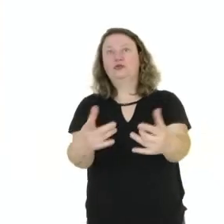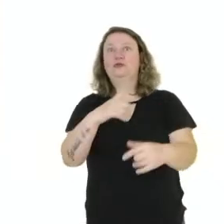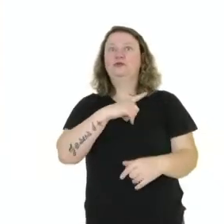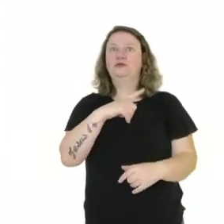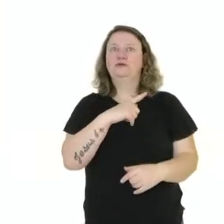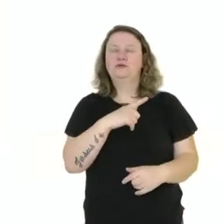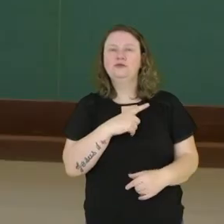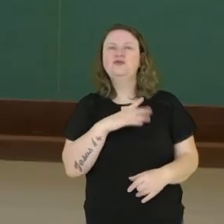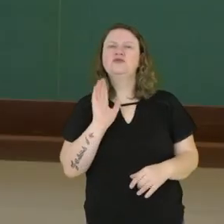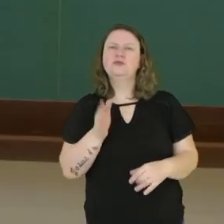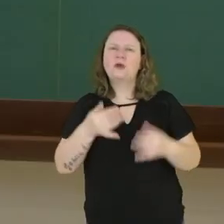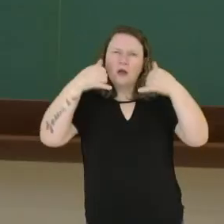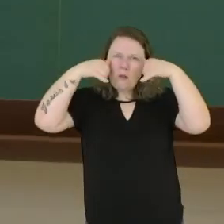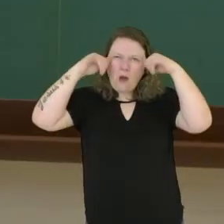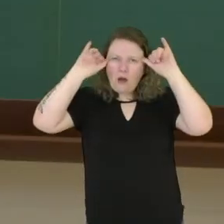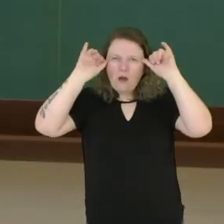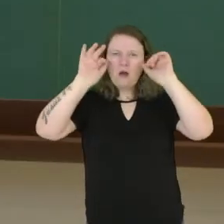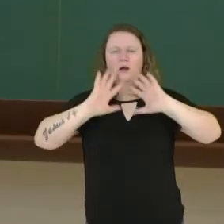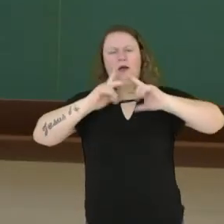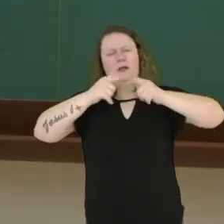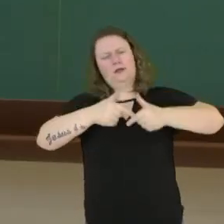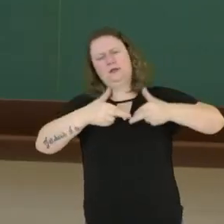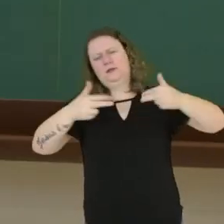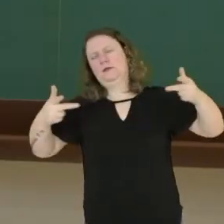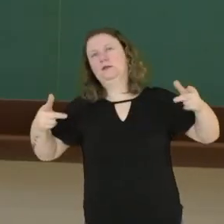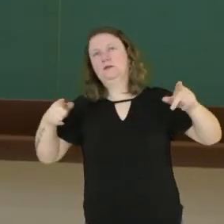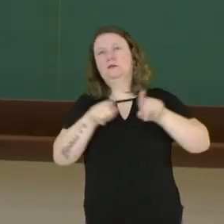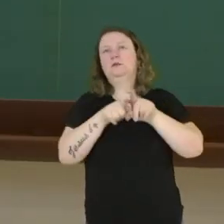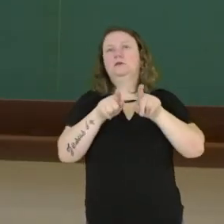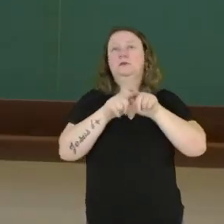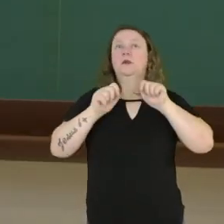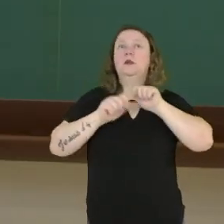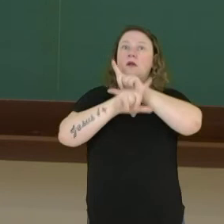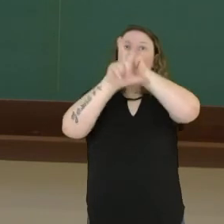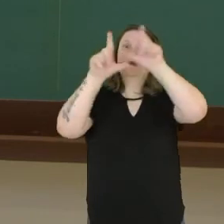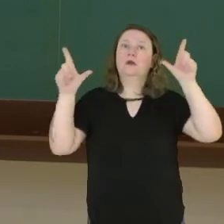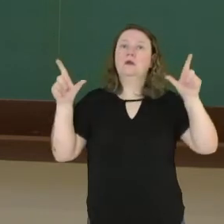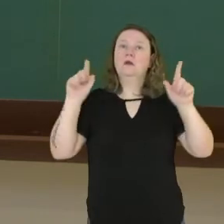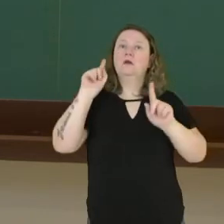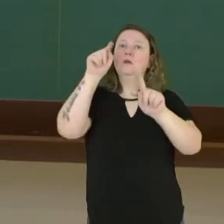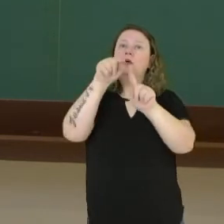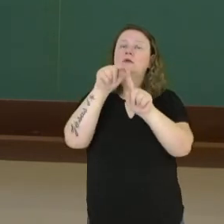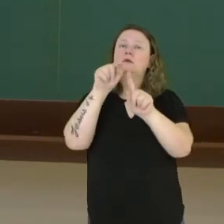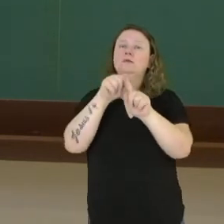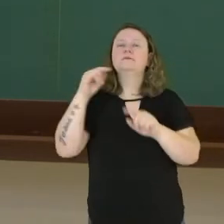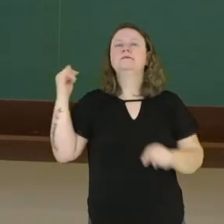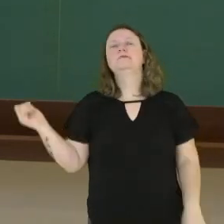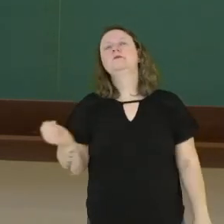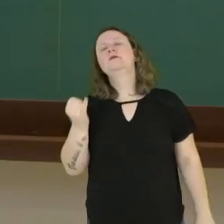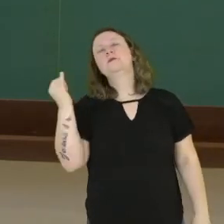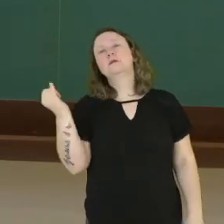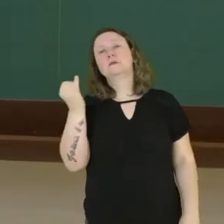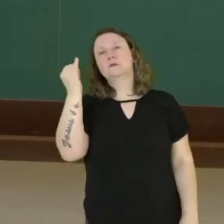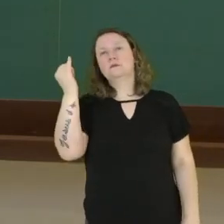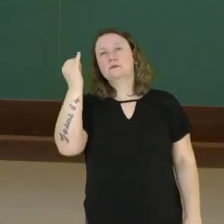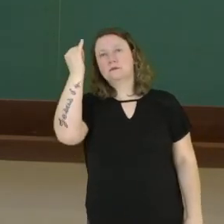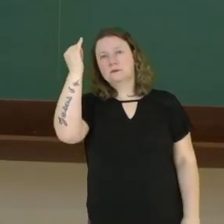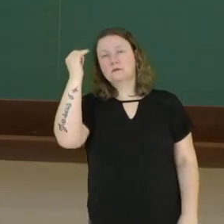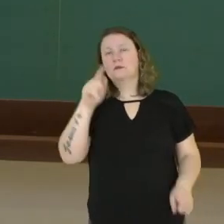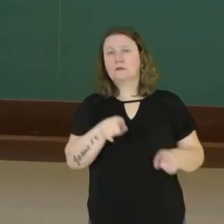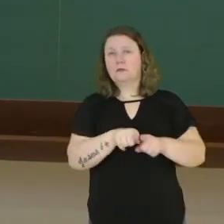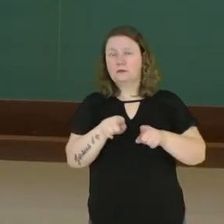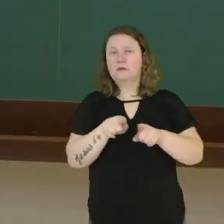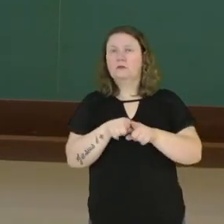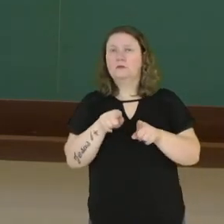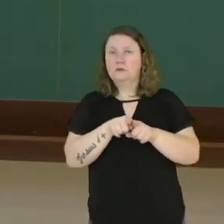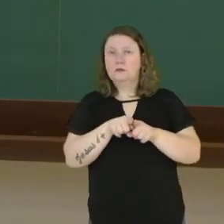se criavam alguns animais e é claro que esse fator econômico vai ser bastante importante também para gerar uma